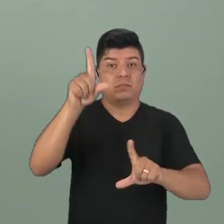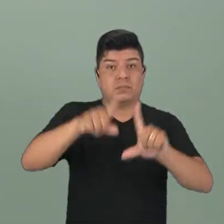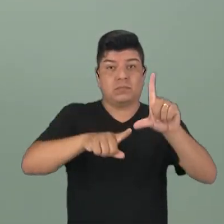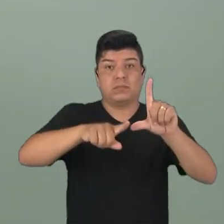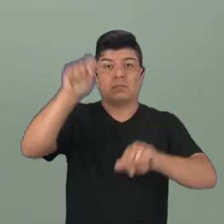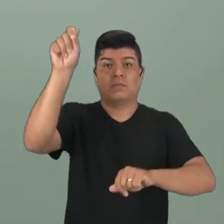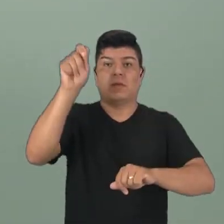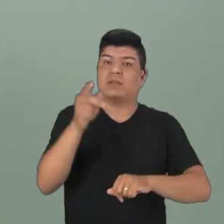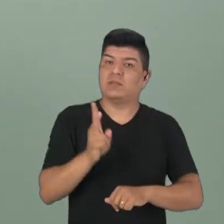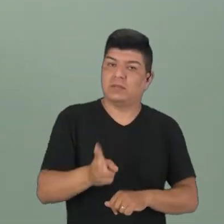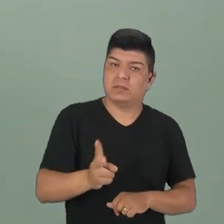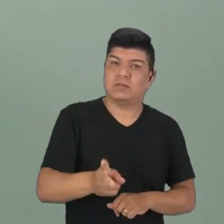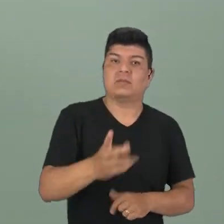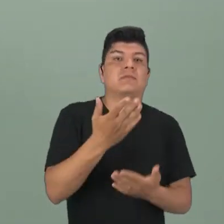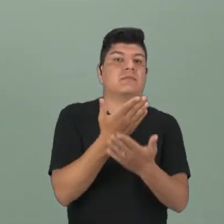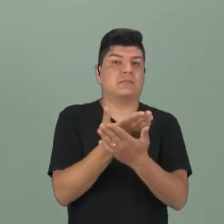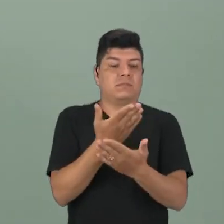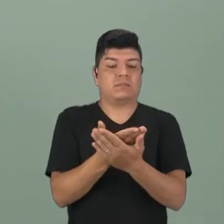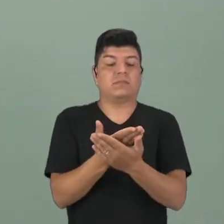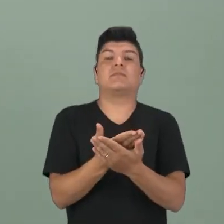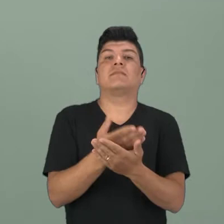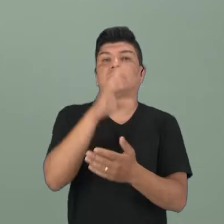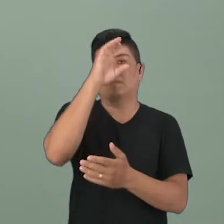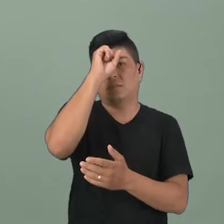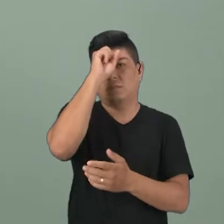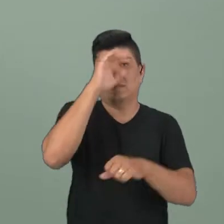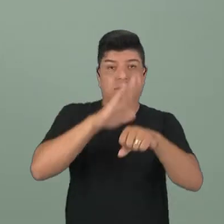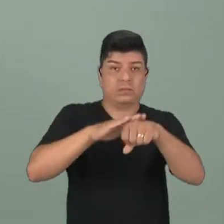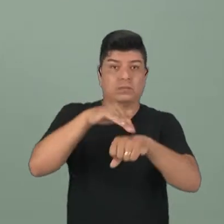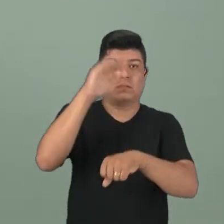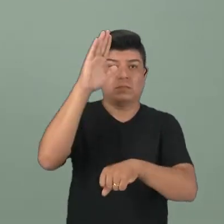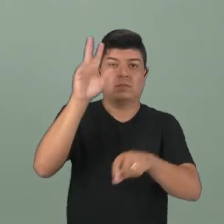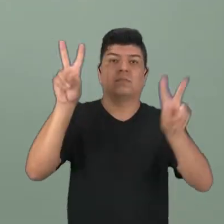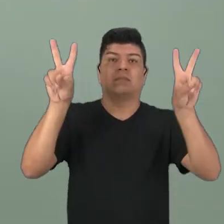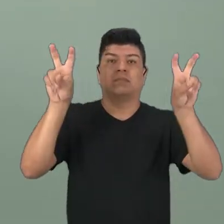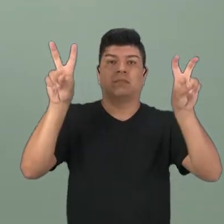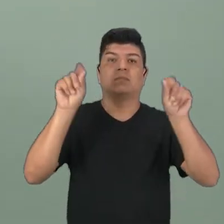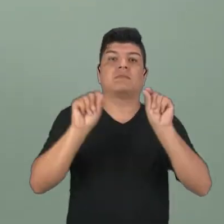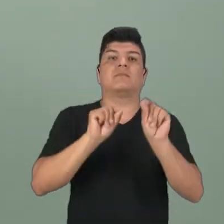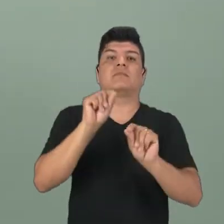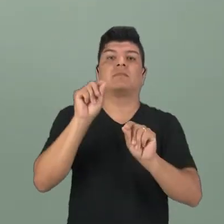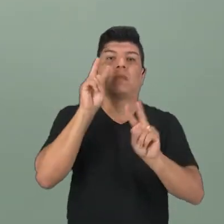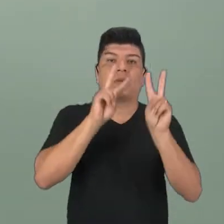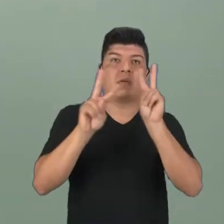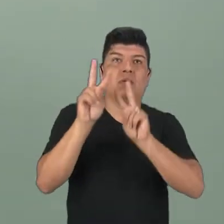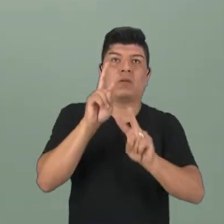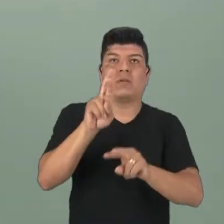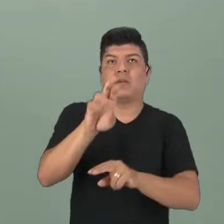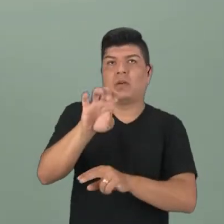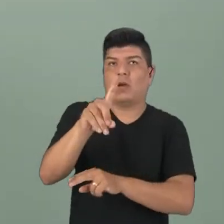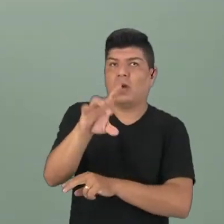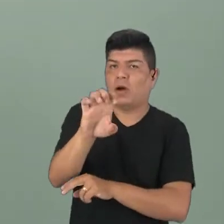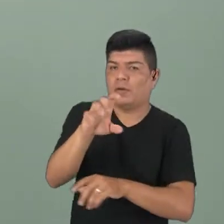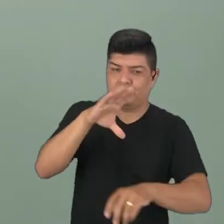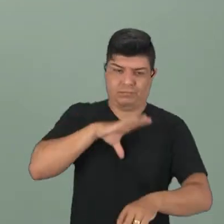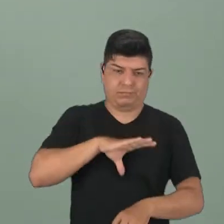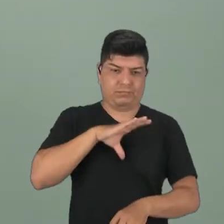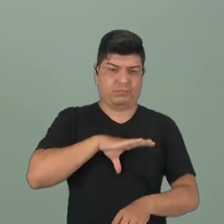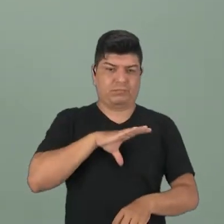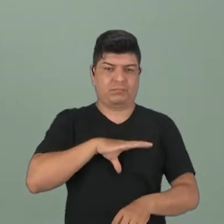dar continuidade a essa aula e aprender mais um pouco sobre isso, vermos o que é redes urbanas, o que